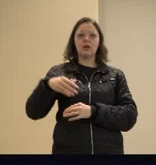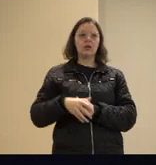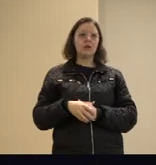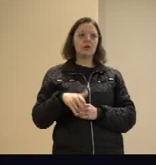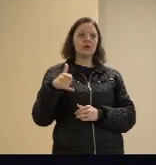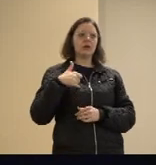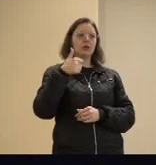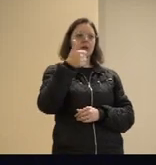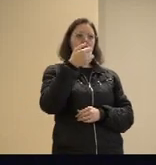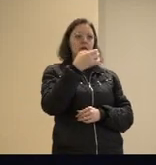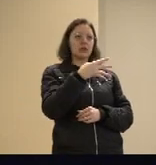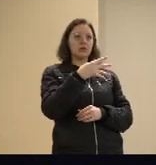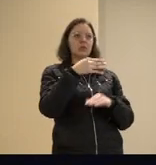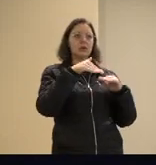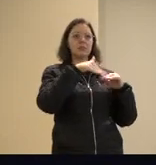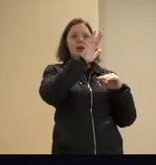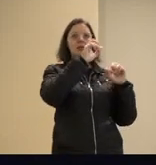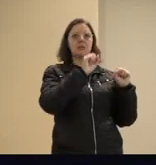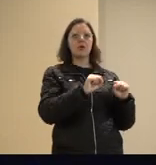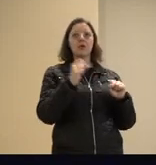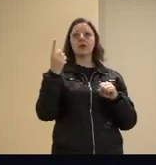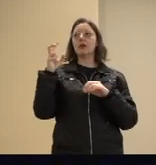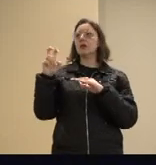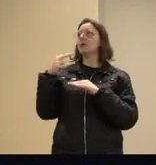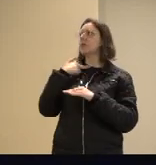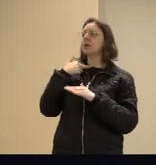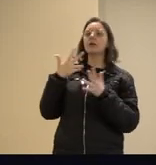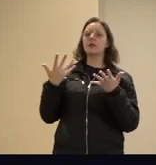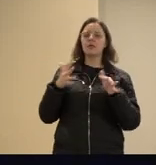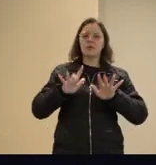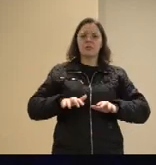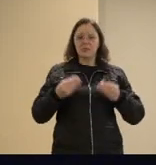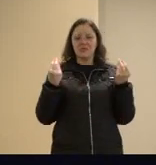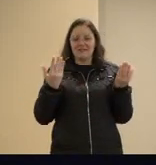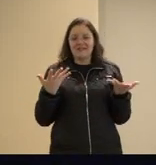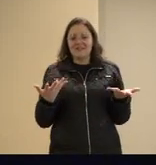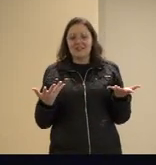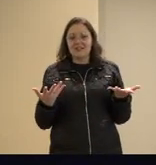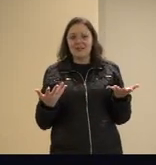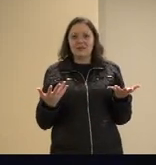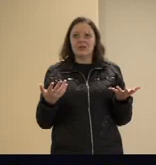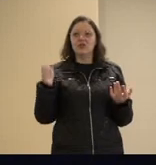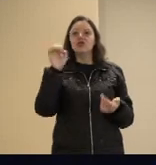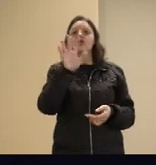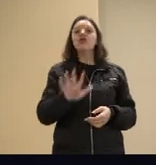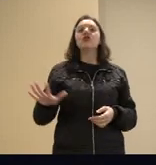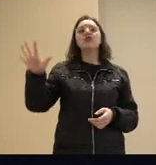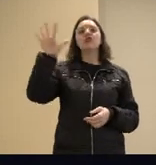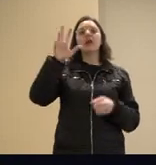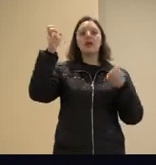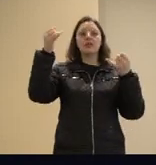e um pouco mais já pode, 15 anos já não pode. Não, não temos. A única forma geral que nós temos é